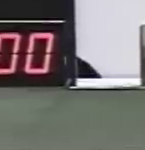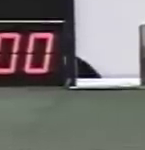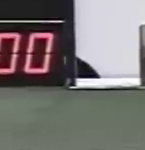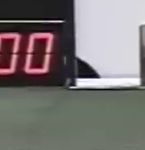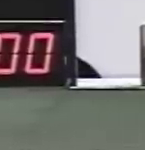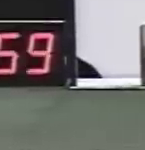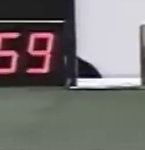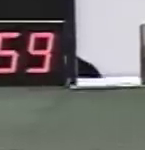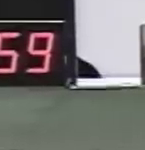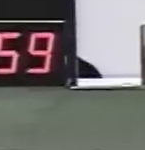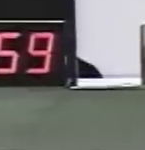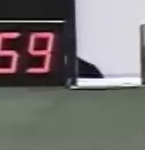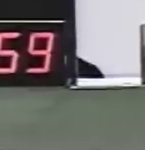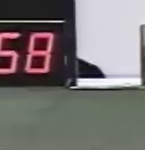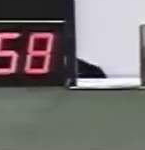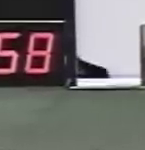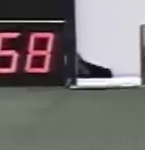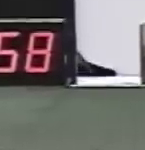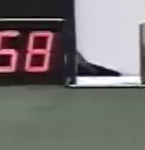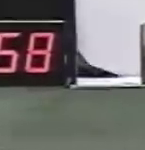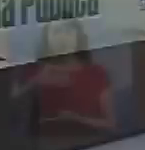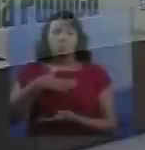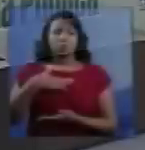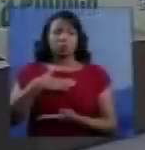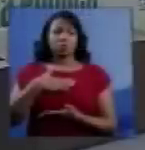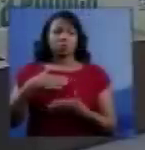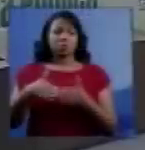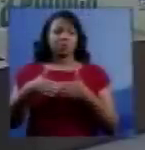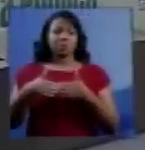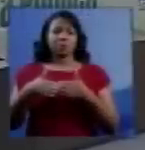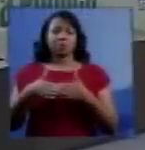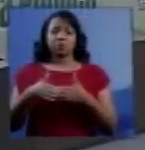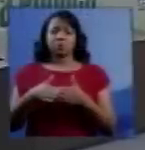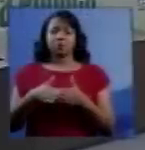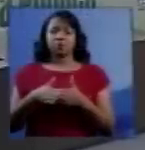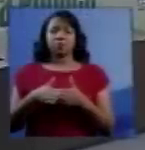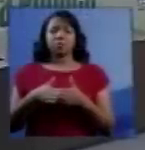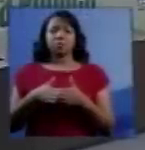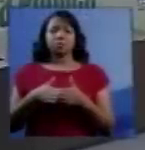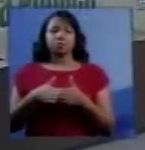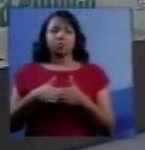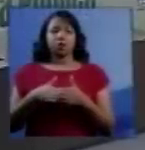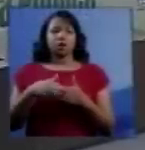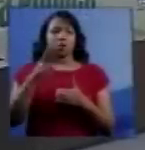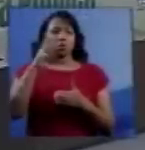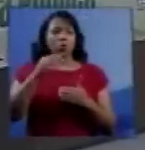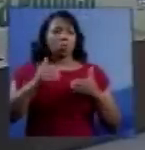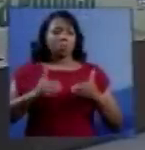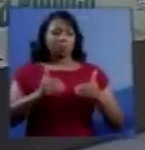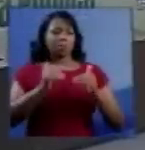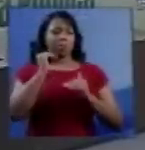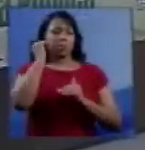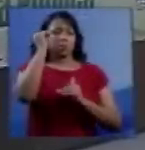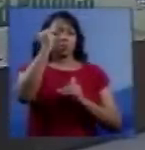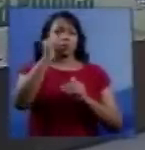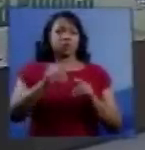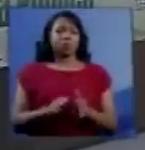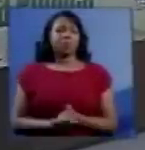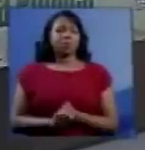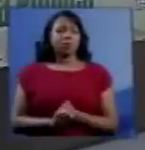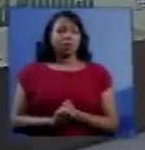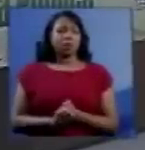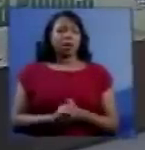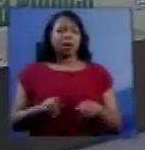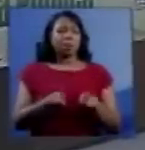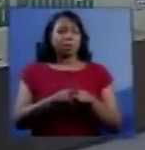Bom dia a todos gostaria de pedir licença ao Senhor Ministro para